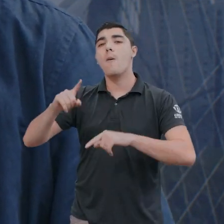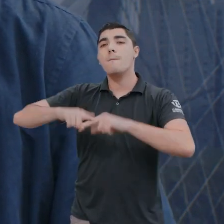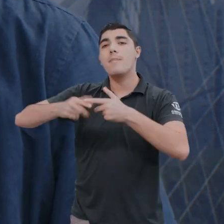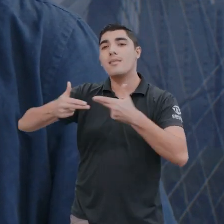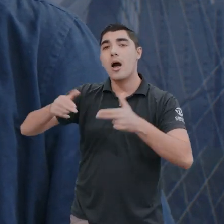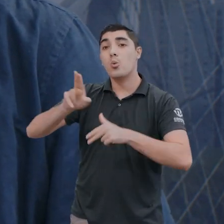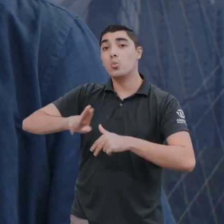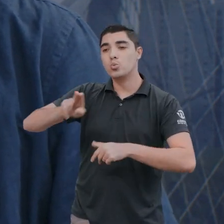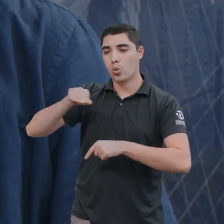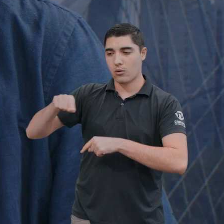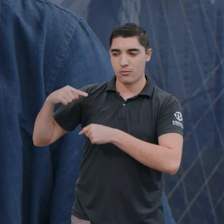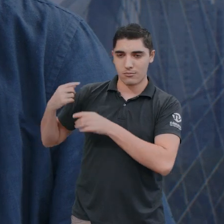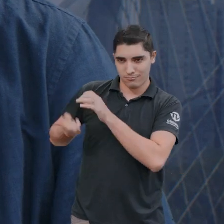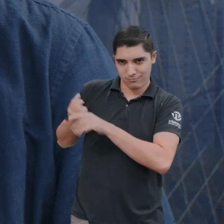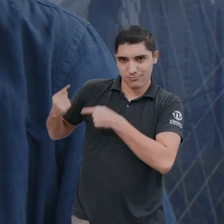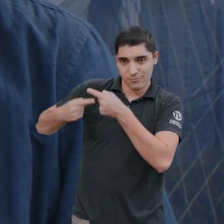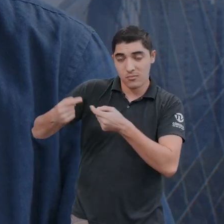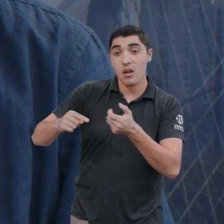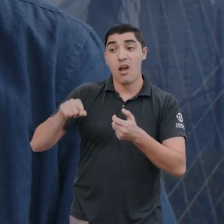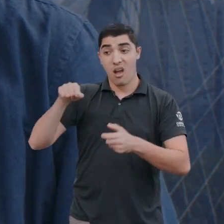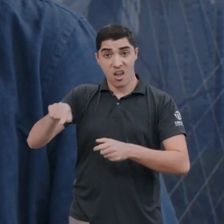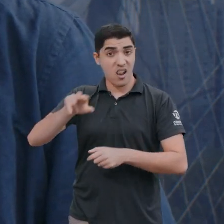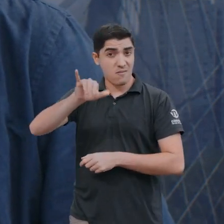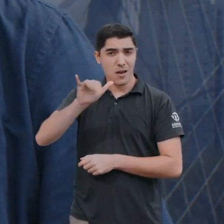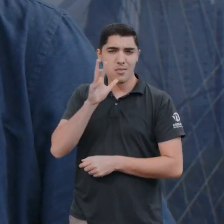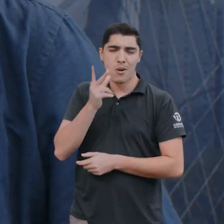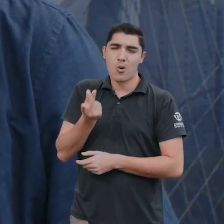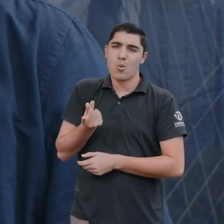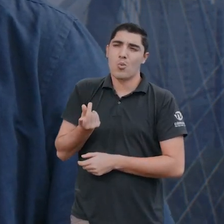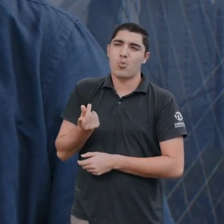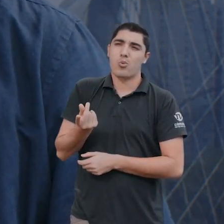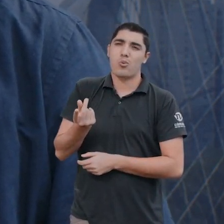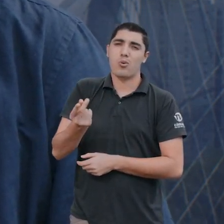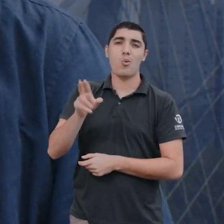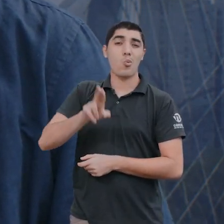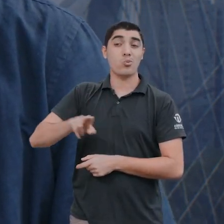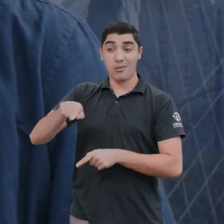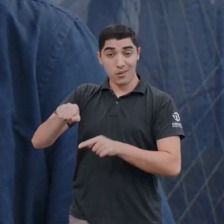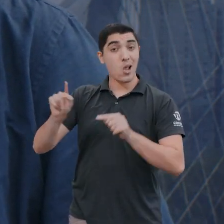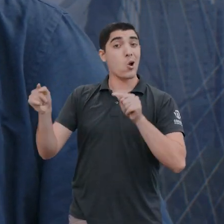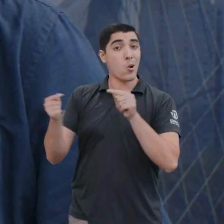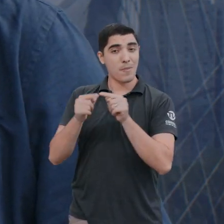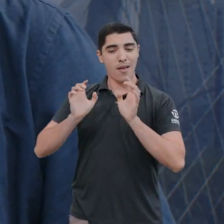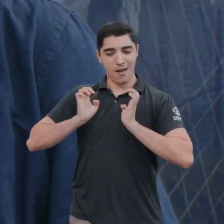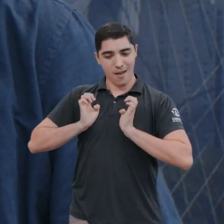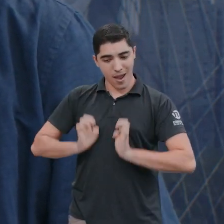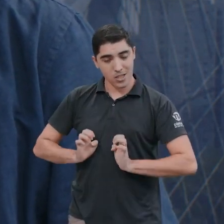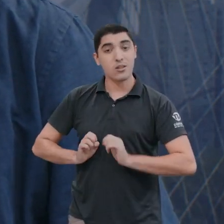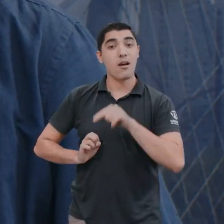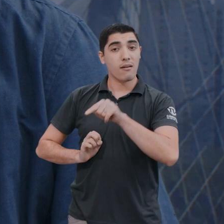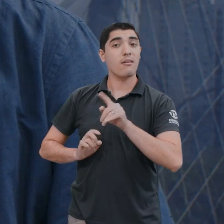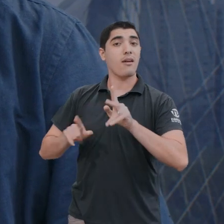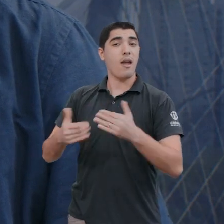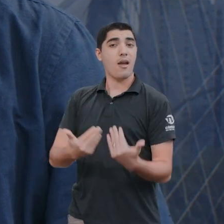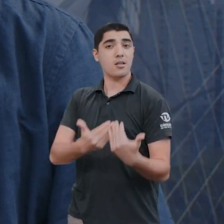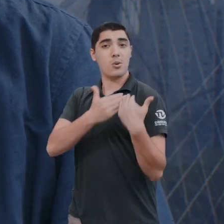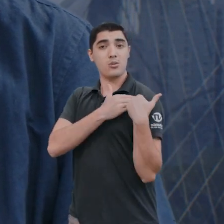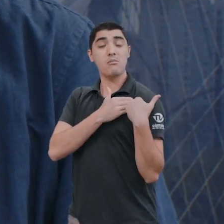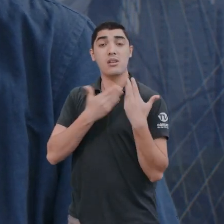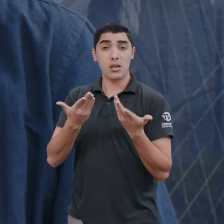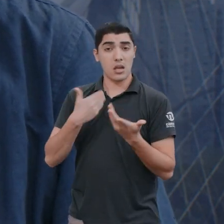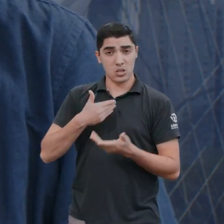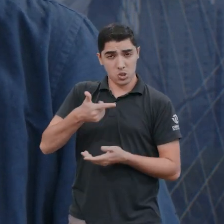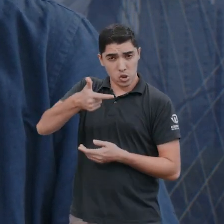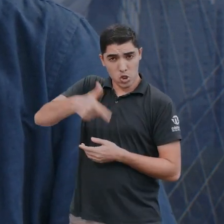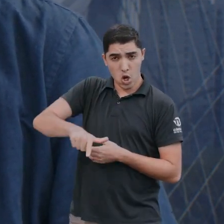utilizado. Assim você vai ter uma peça que vai durar muito mais, vai ser uma peça muito mais ética, uma peça mais responsável e